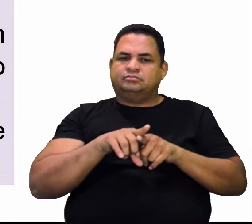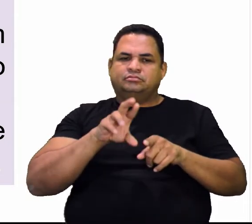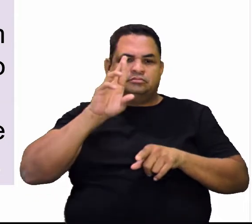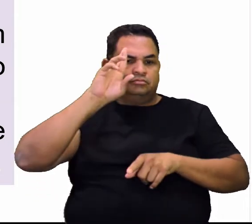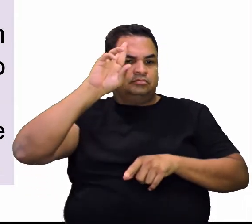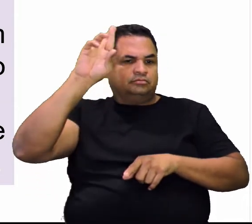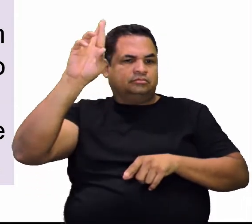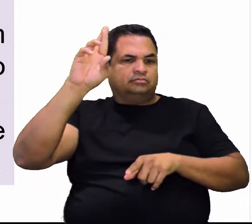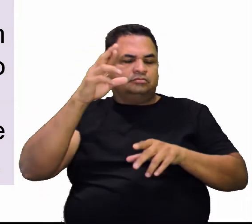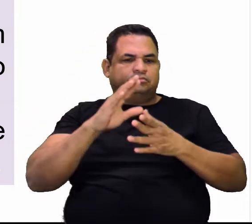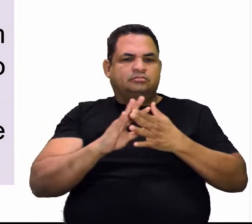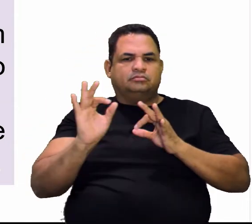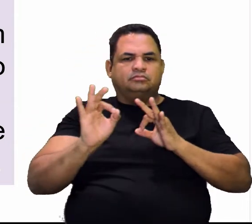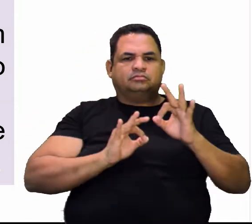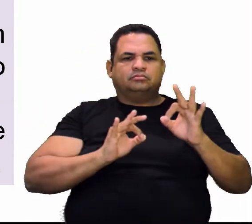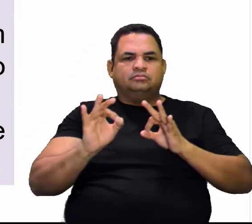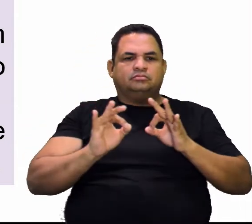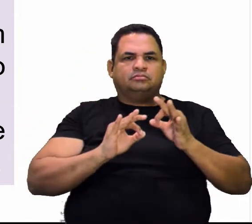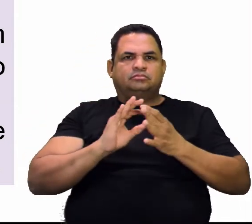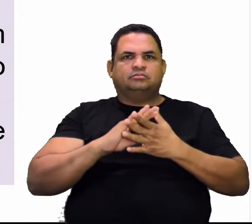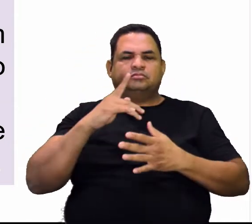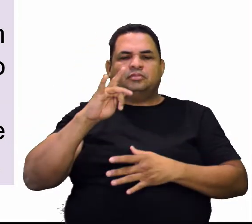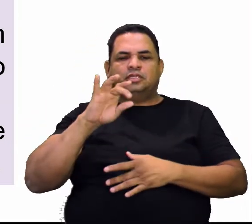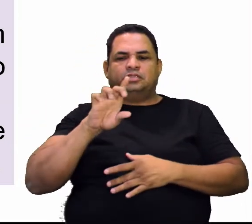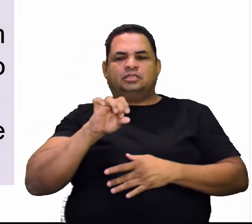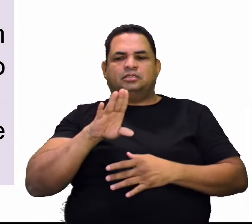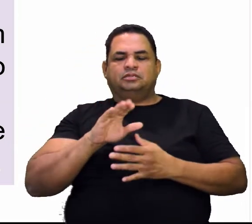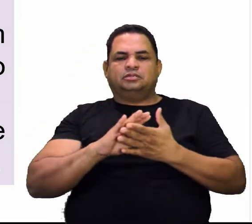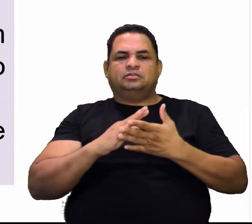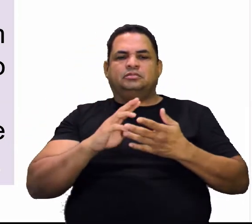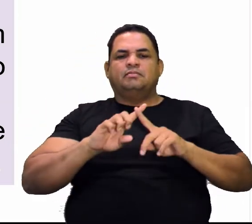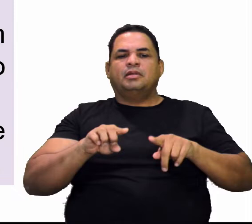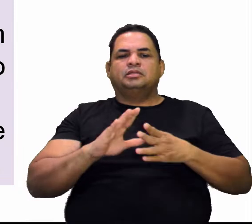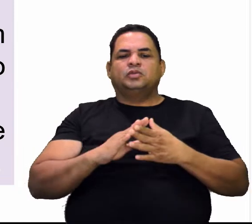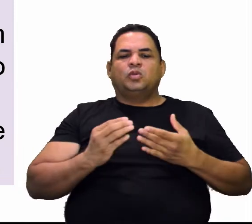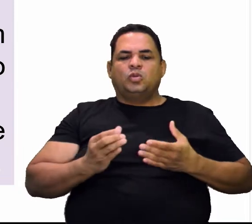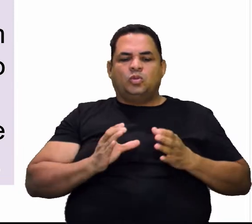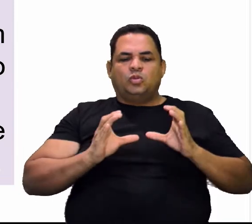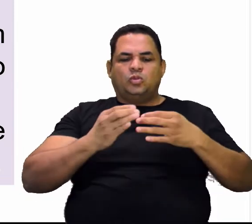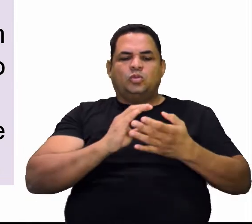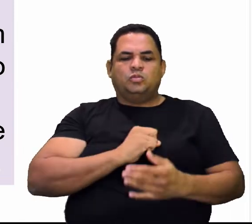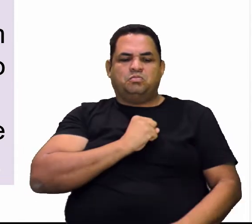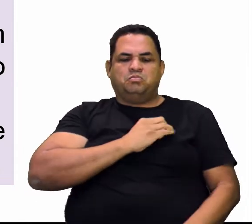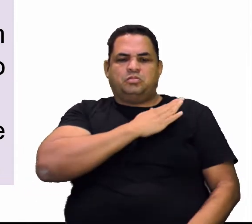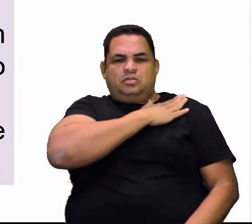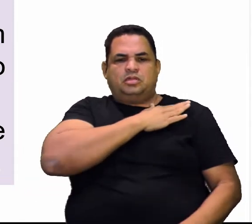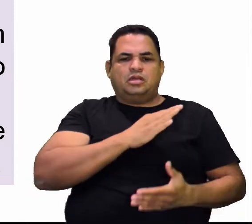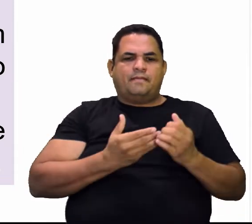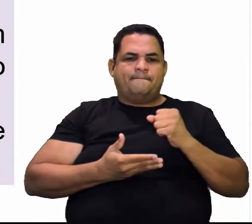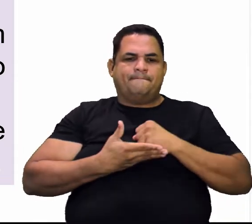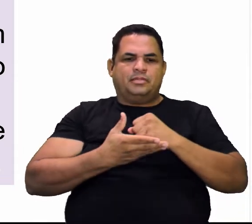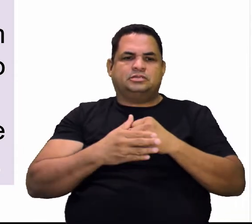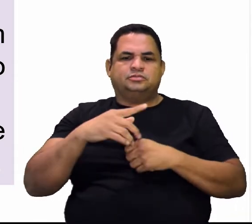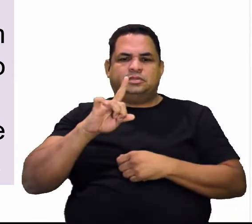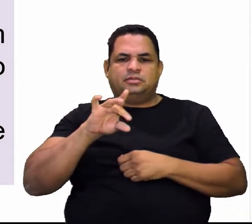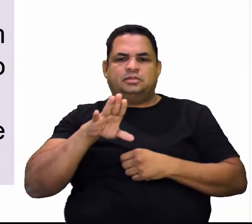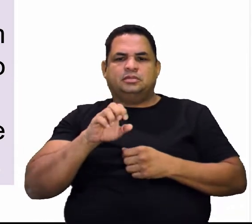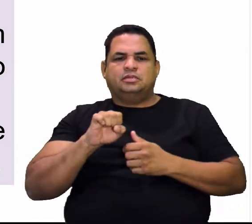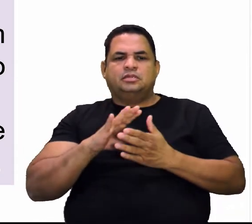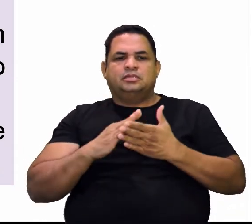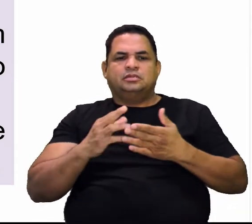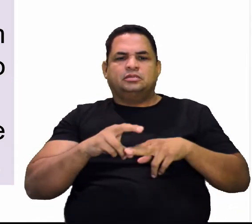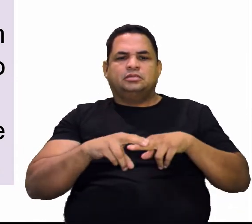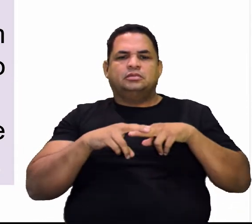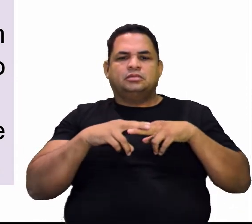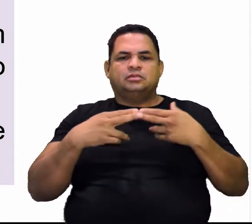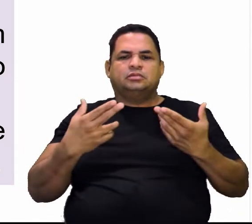liderança do exército é formado pelos patrícios, mas o exército romano, a base dele é dos plebeus. E por